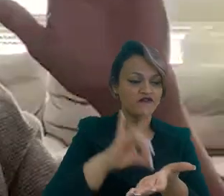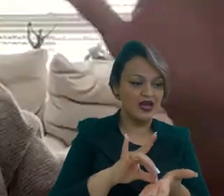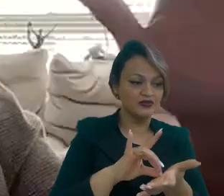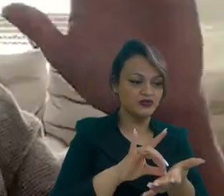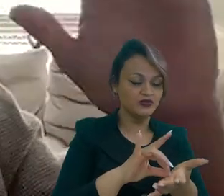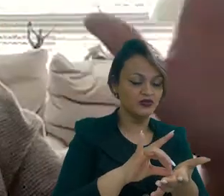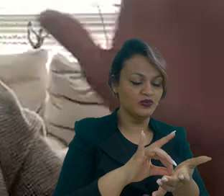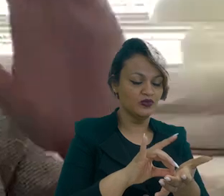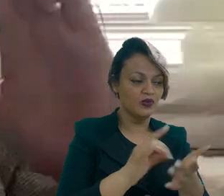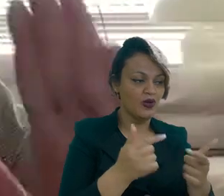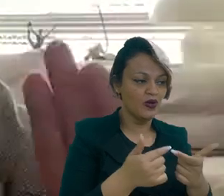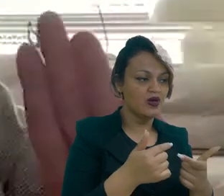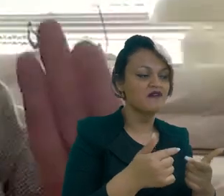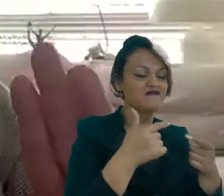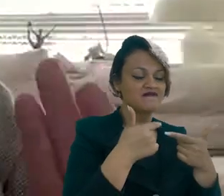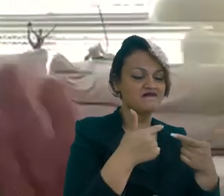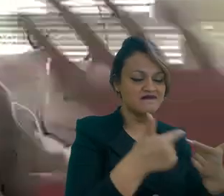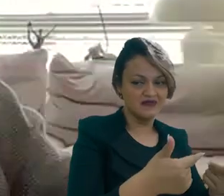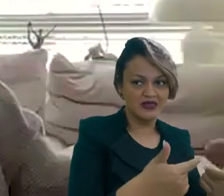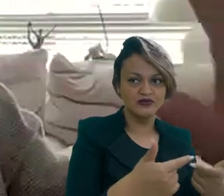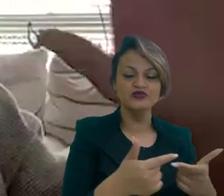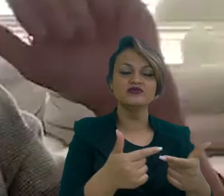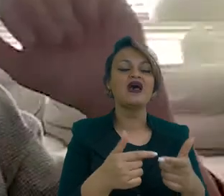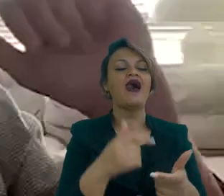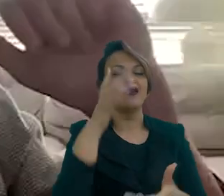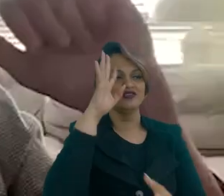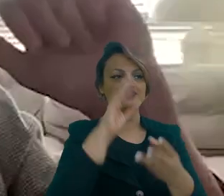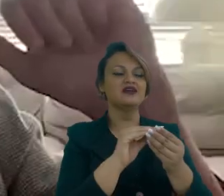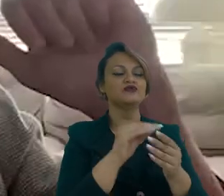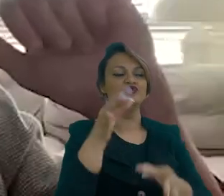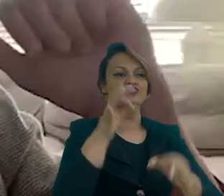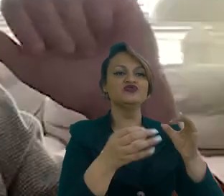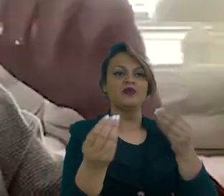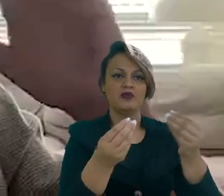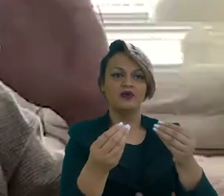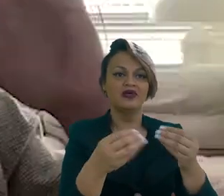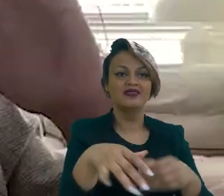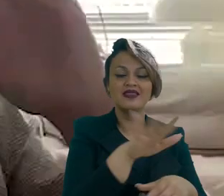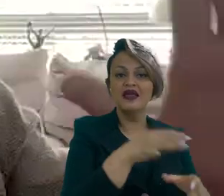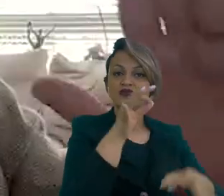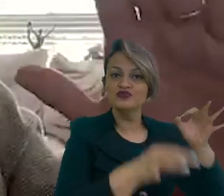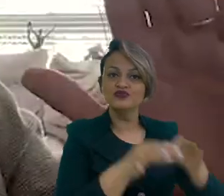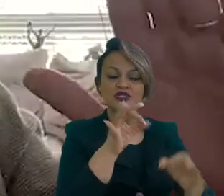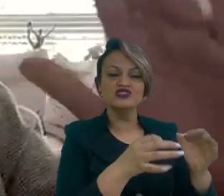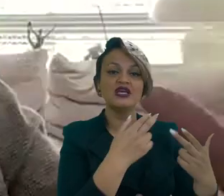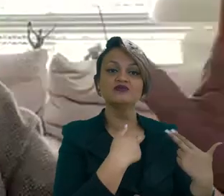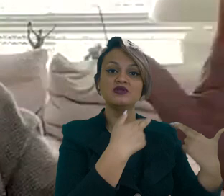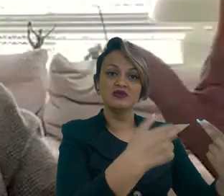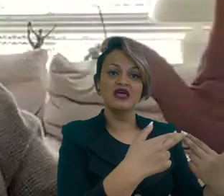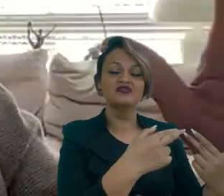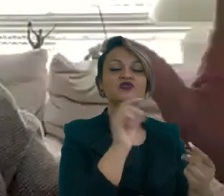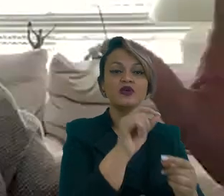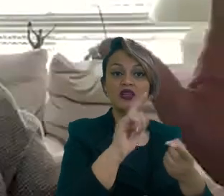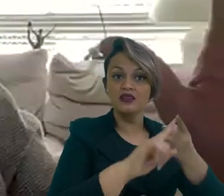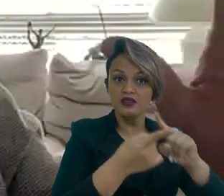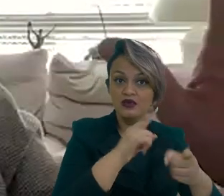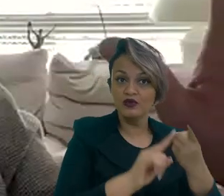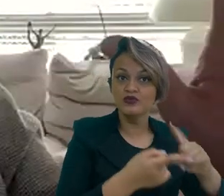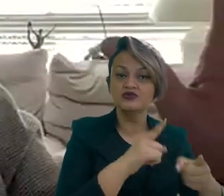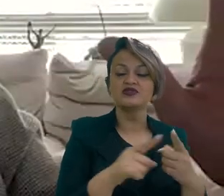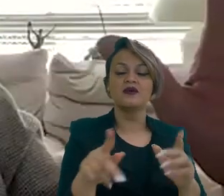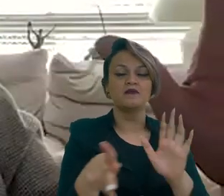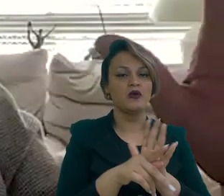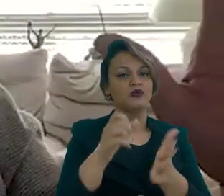por fatos atos e negócios jurídicos nós podemos responder por negócio jurídico sua responsabilidade